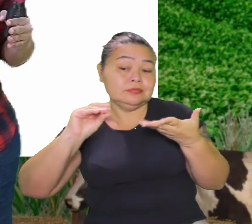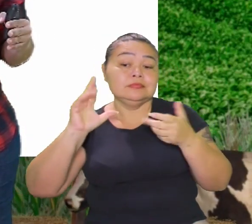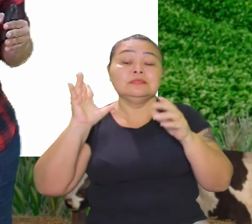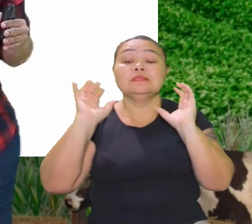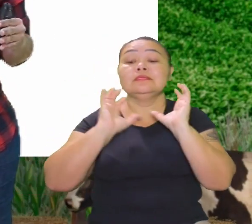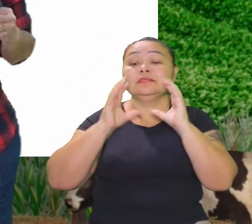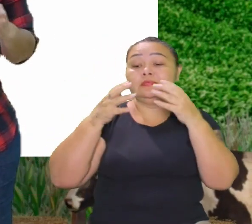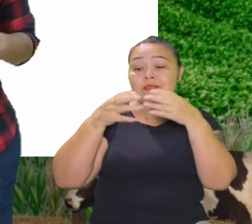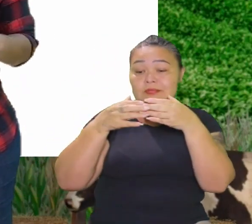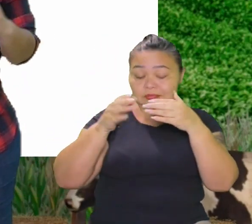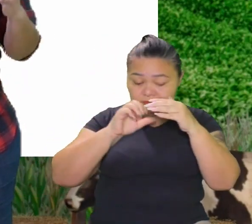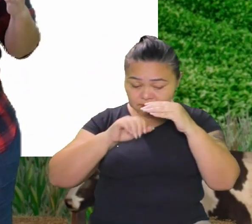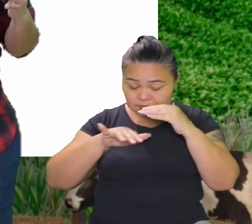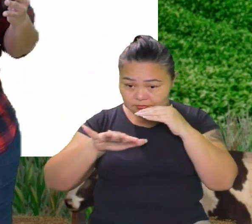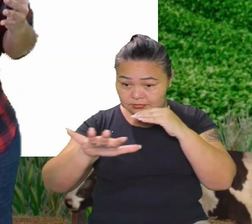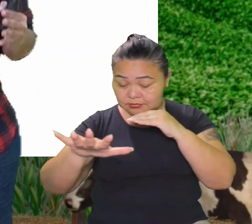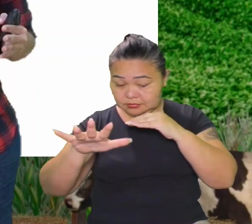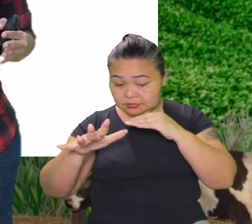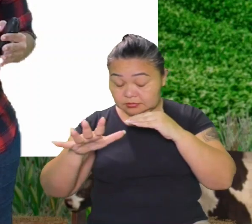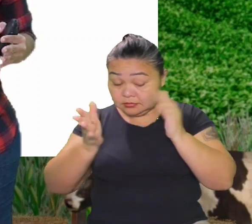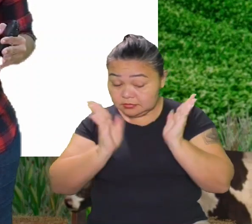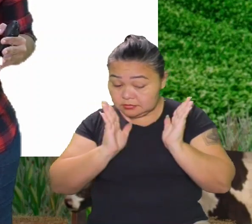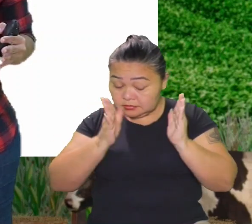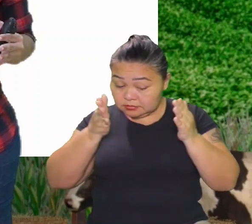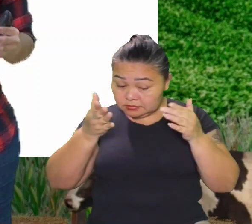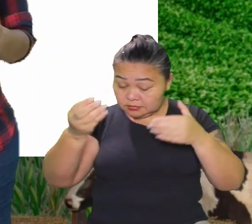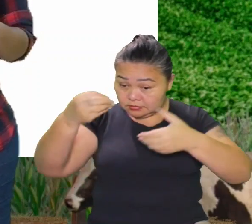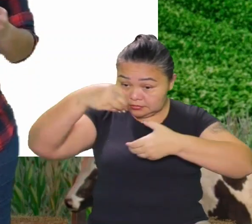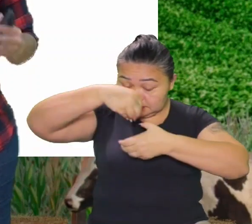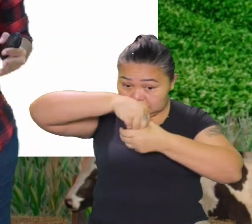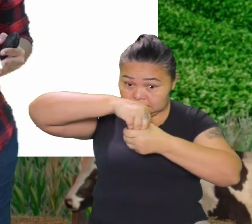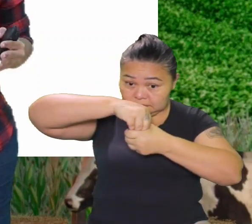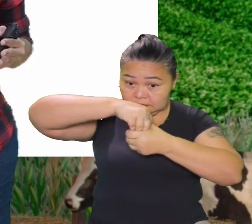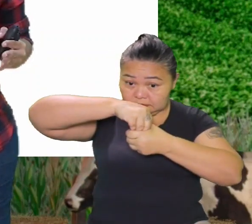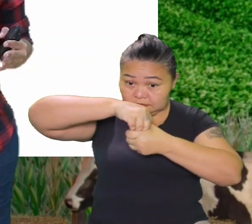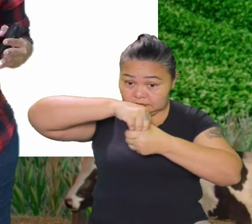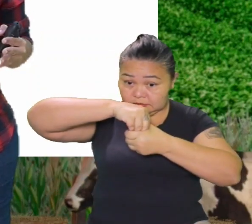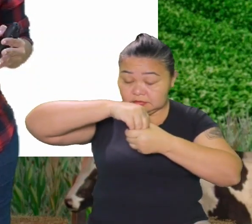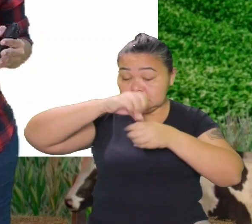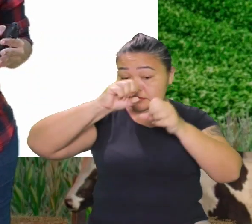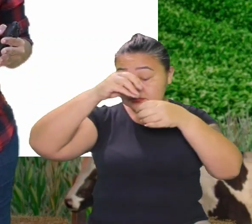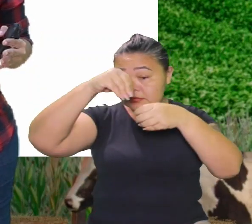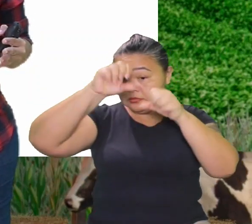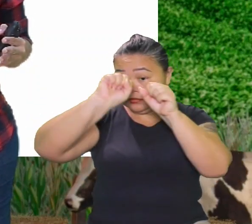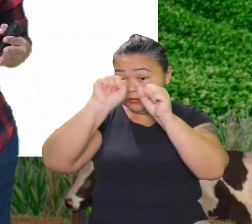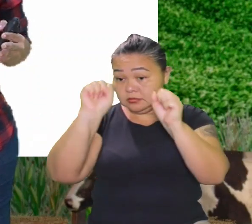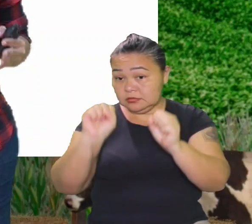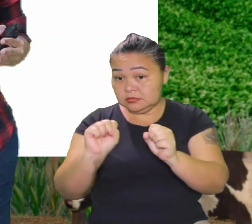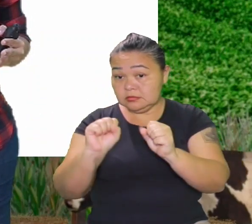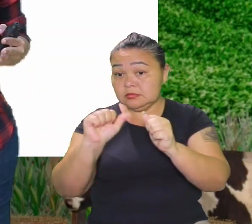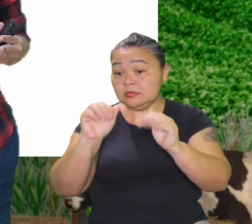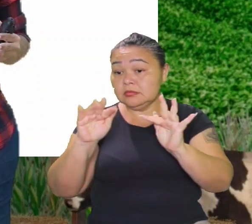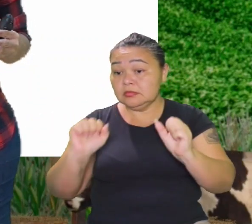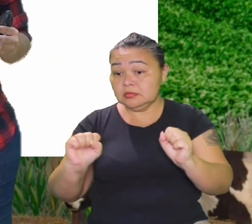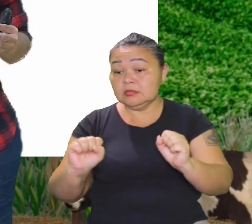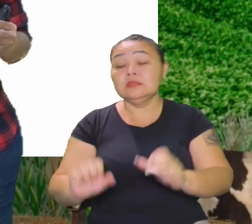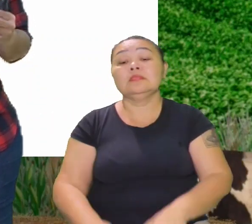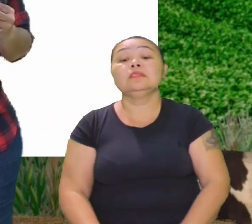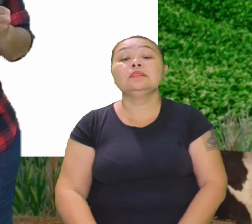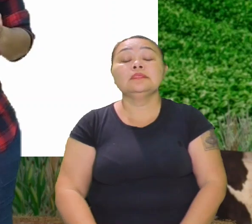espécies que são inseridas, ou espécies que vão compor o meu SAF, correto? O meu